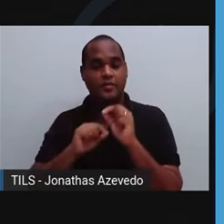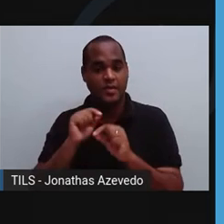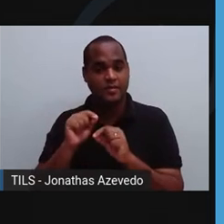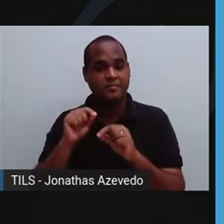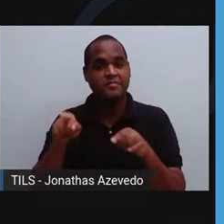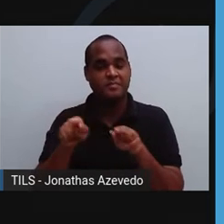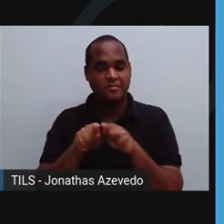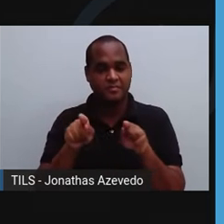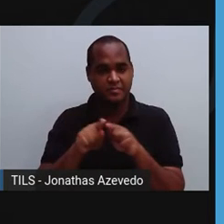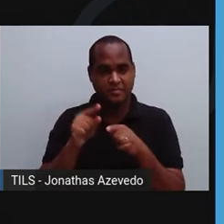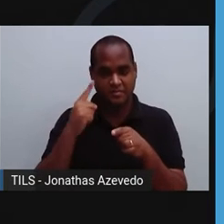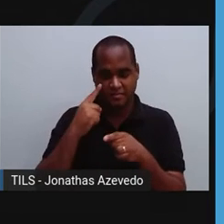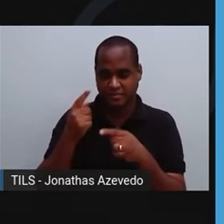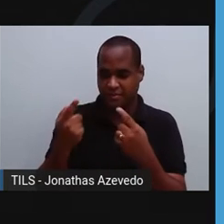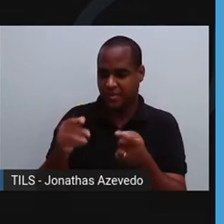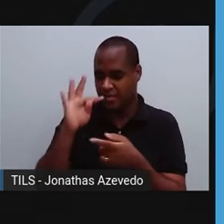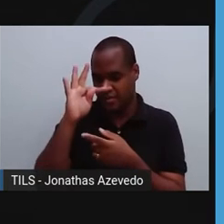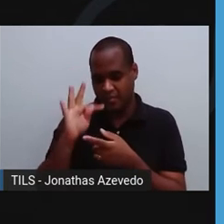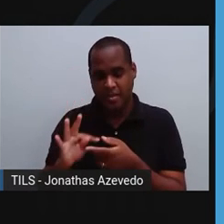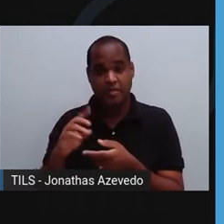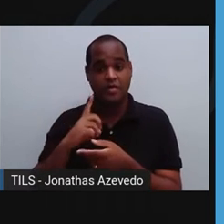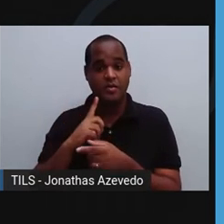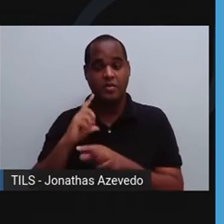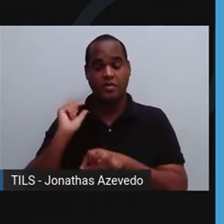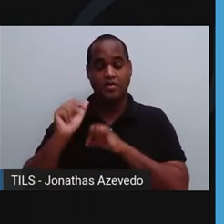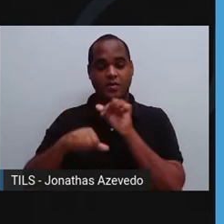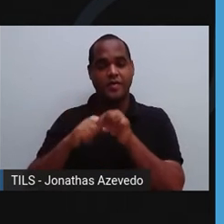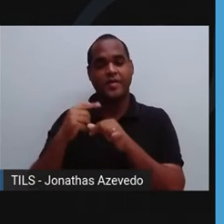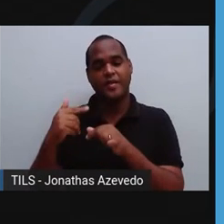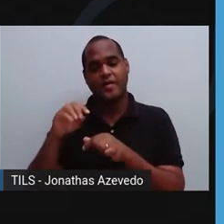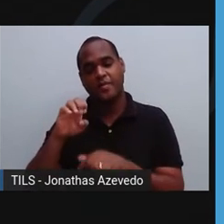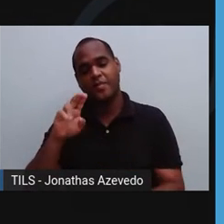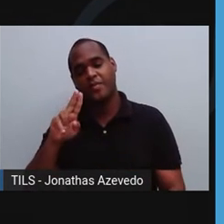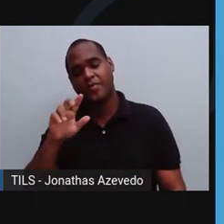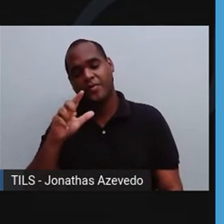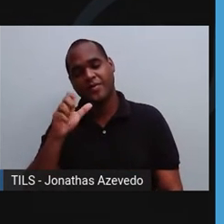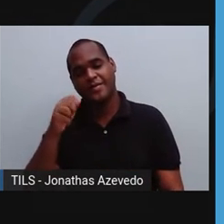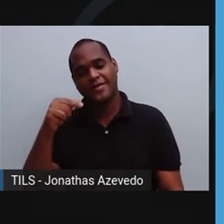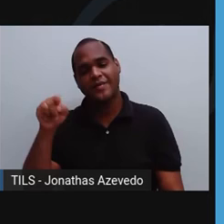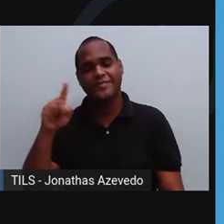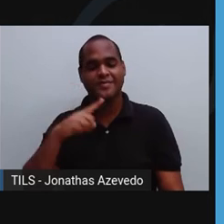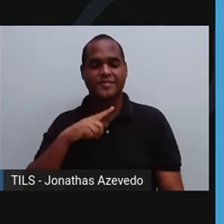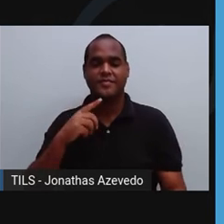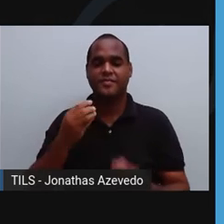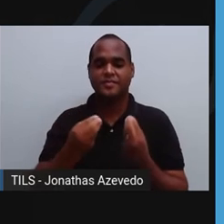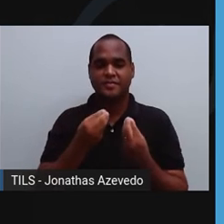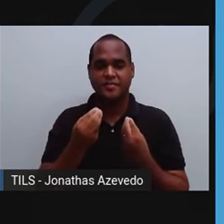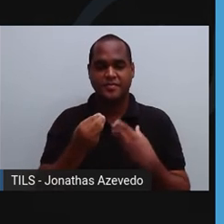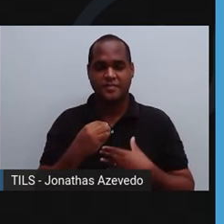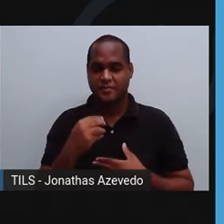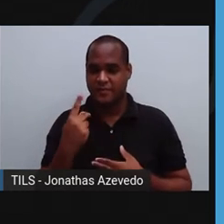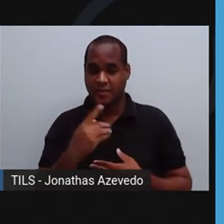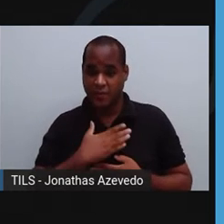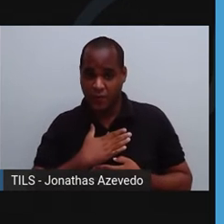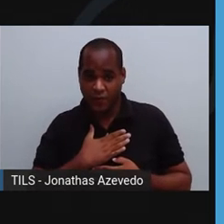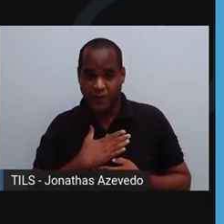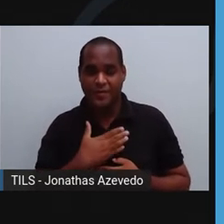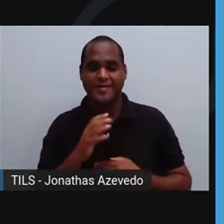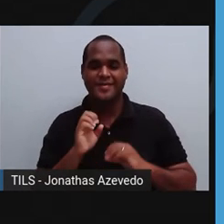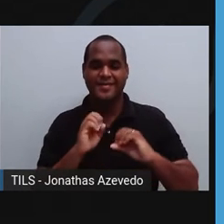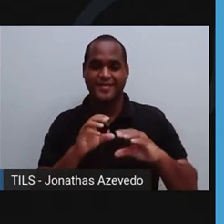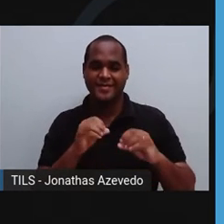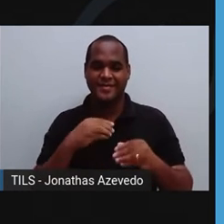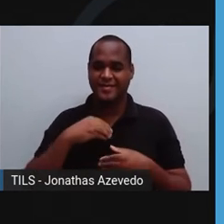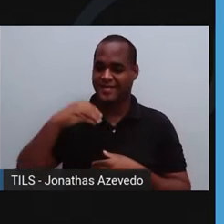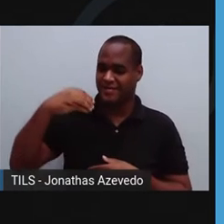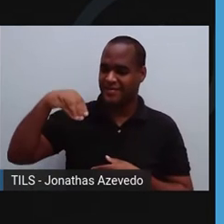a densidade, a temperatura de fusão e de ebulição da amostra em estudo. Se você gostou dessa aula, aperte o